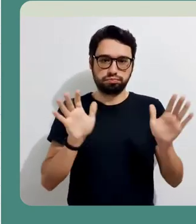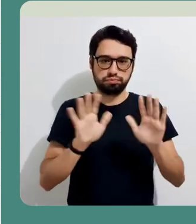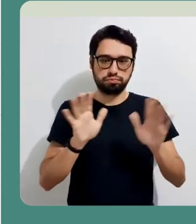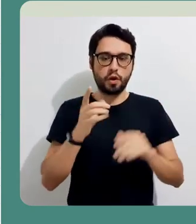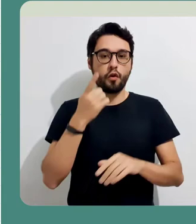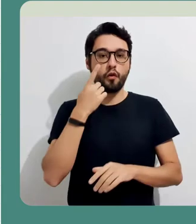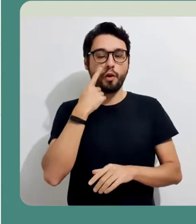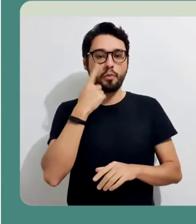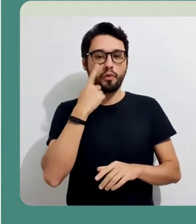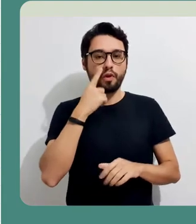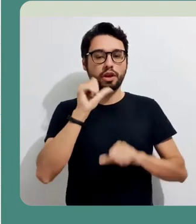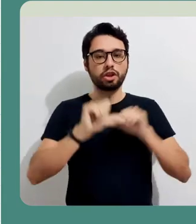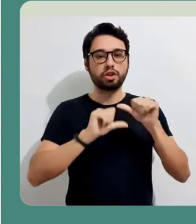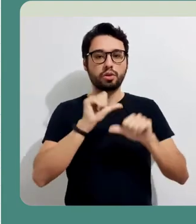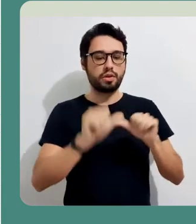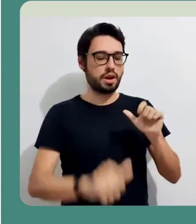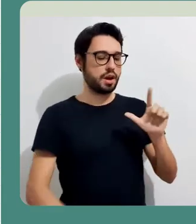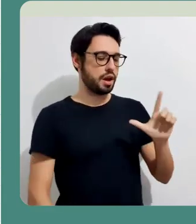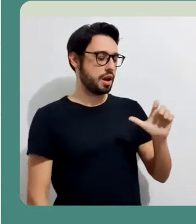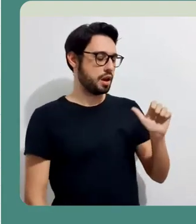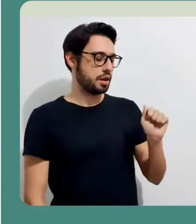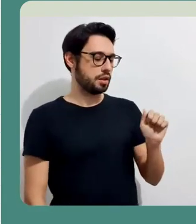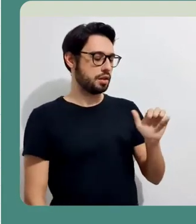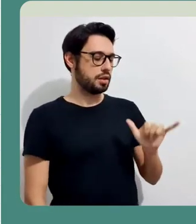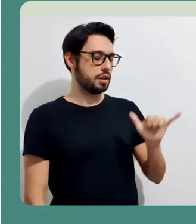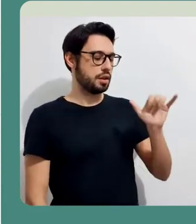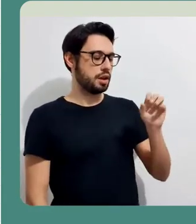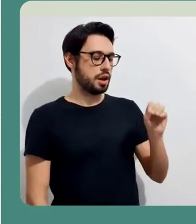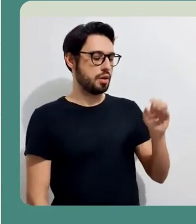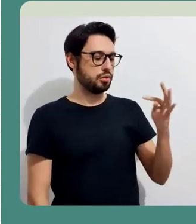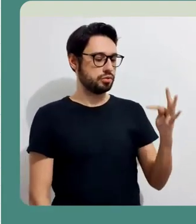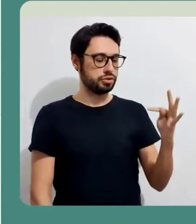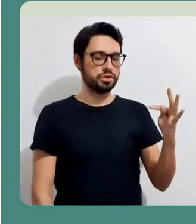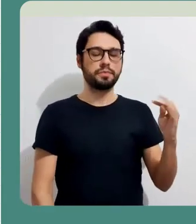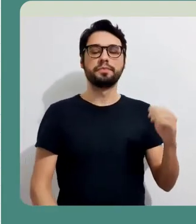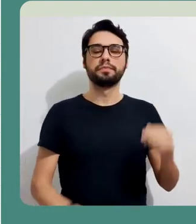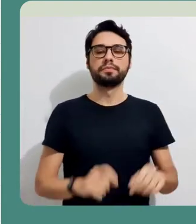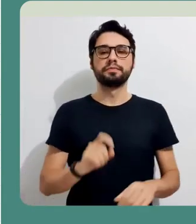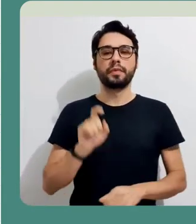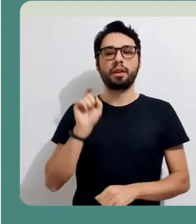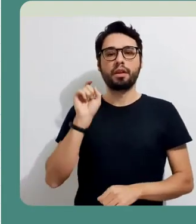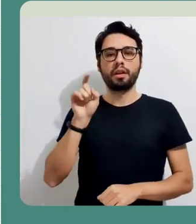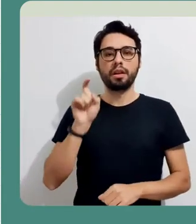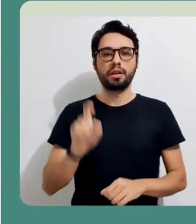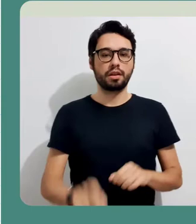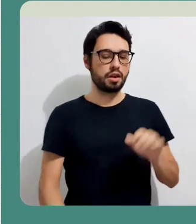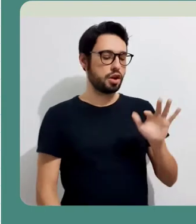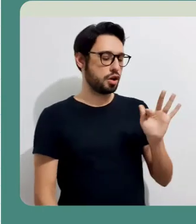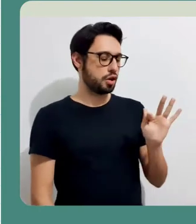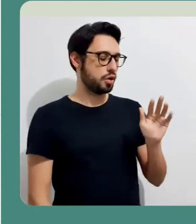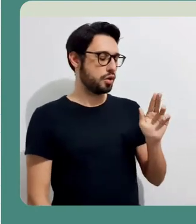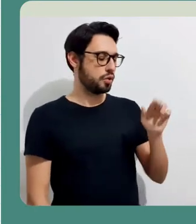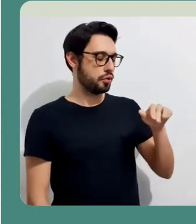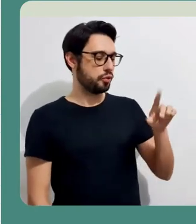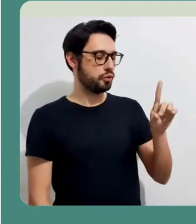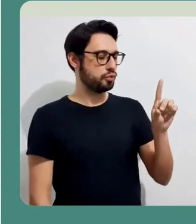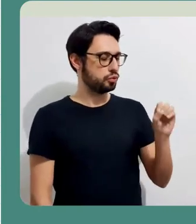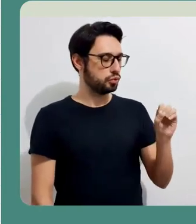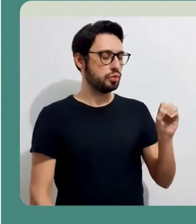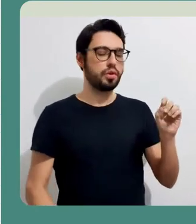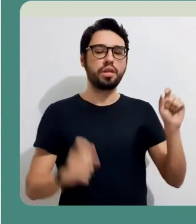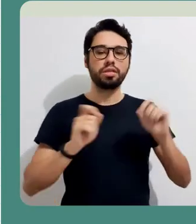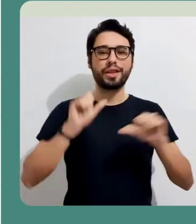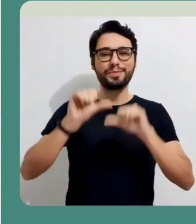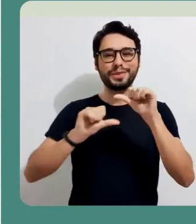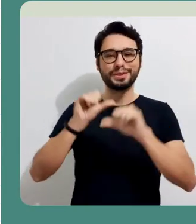algumas alterações de layout da área de trabalho deste softer ficando aqui no menu superior em fundo então